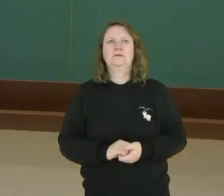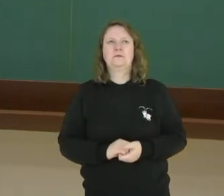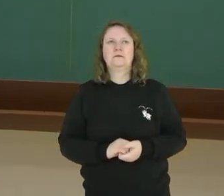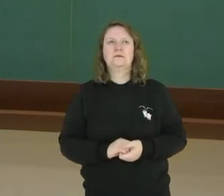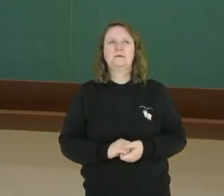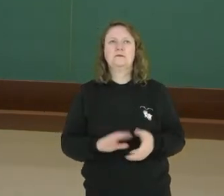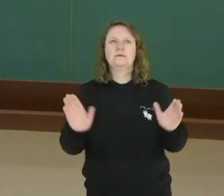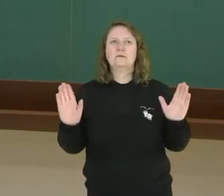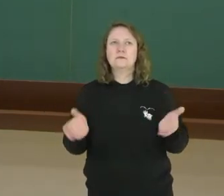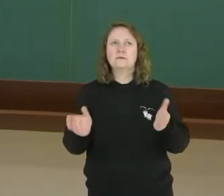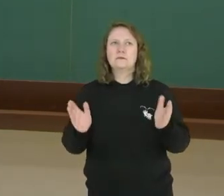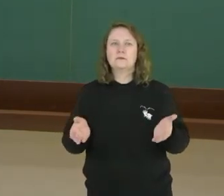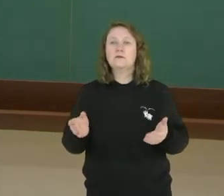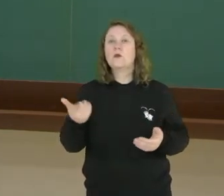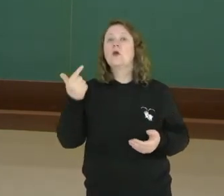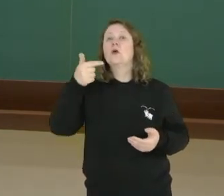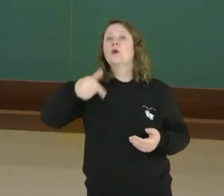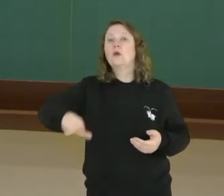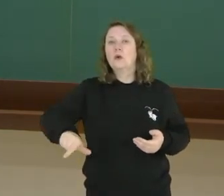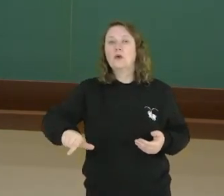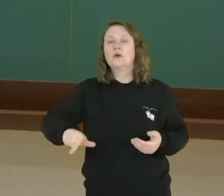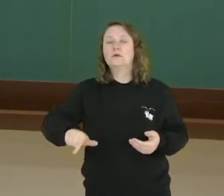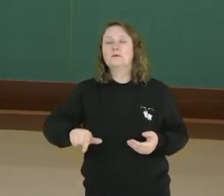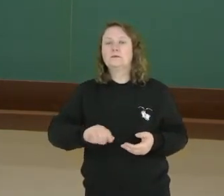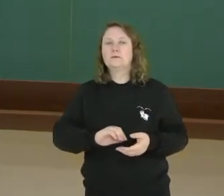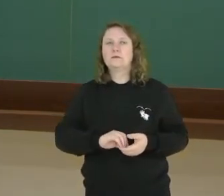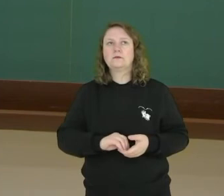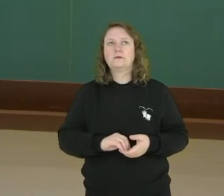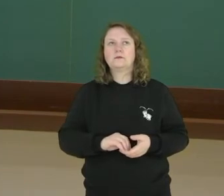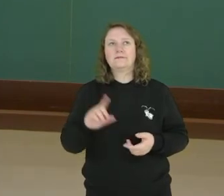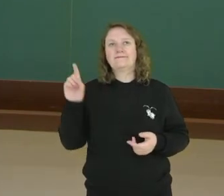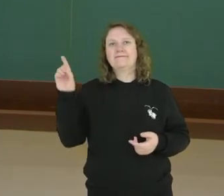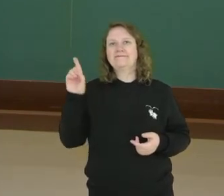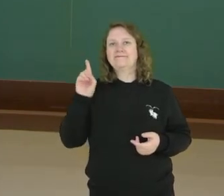Vamos falar aqui agora, então, dessa outra ordem,